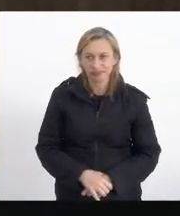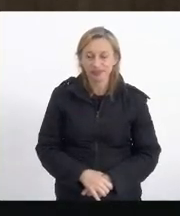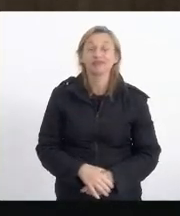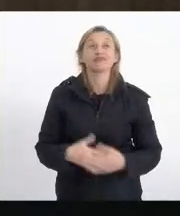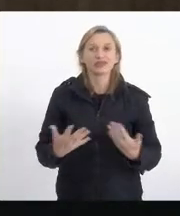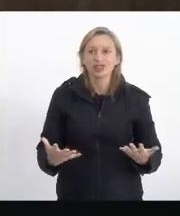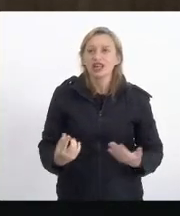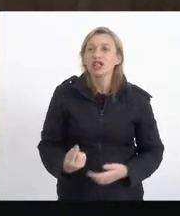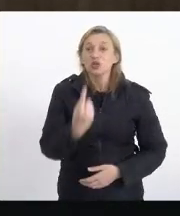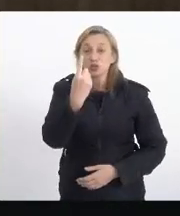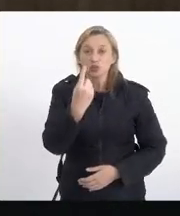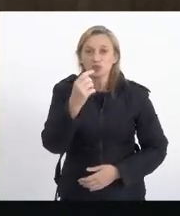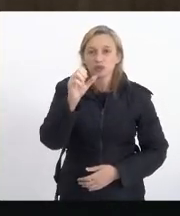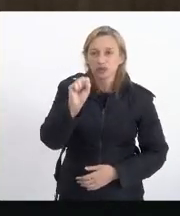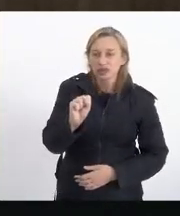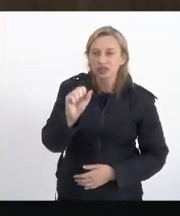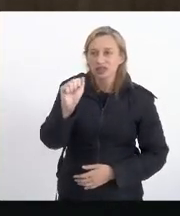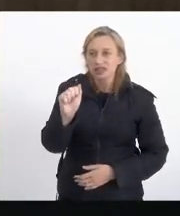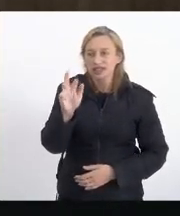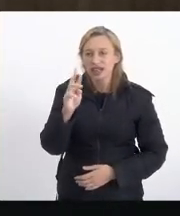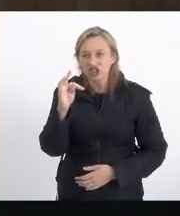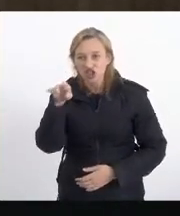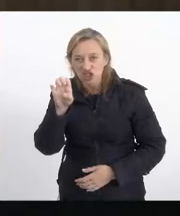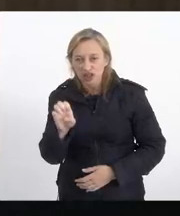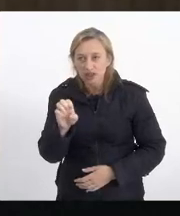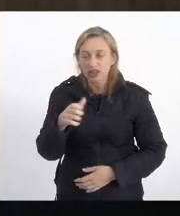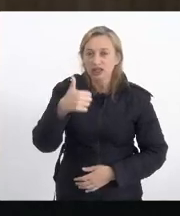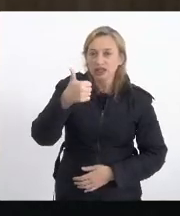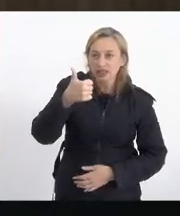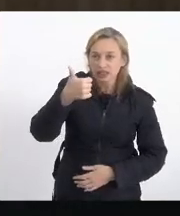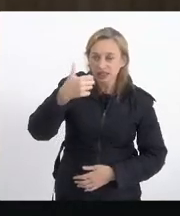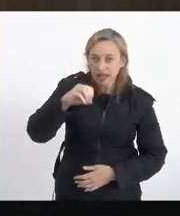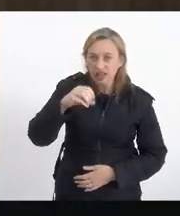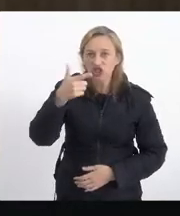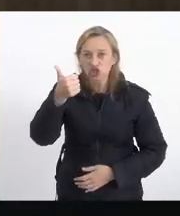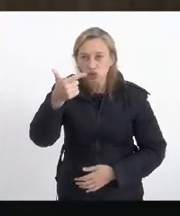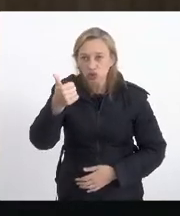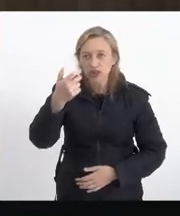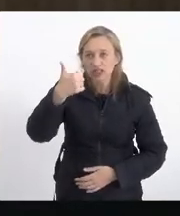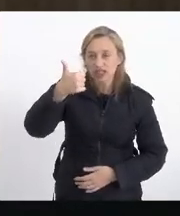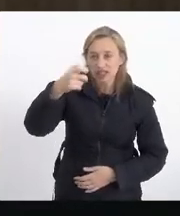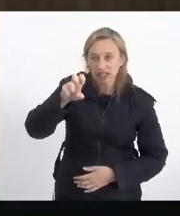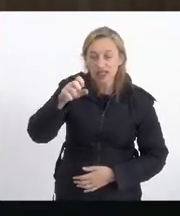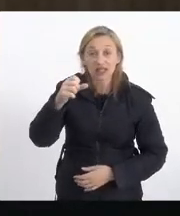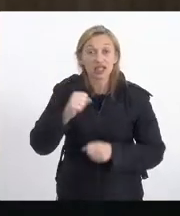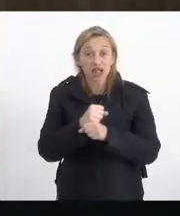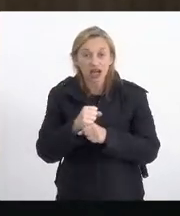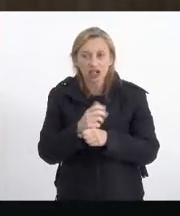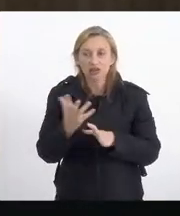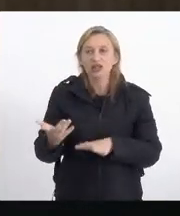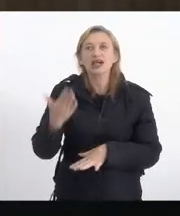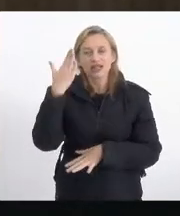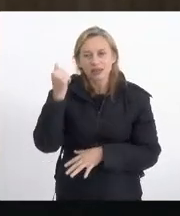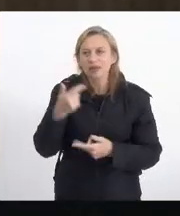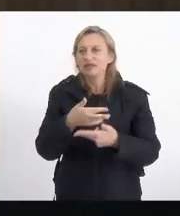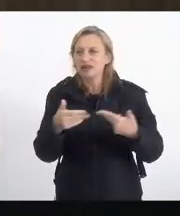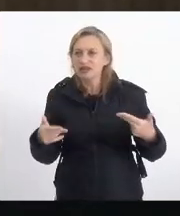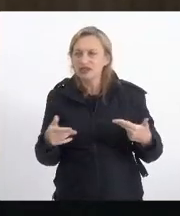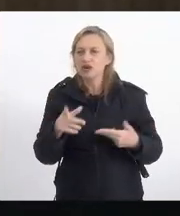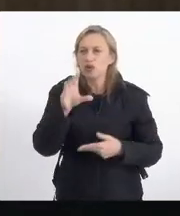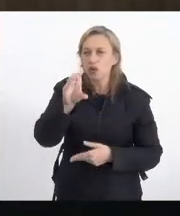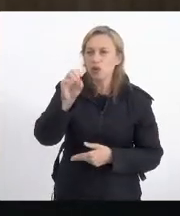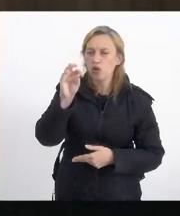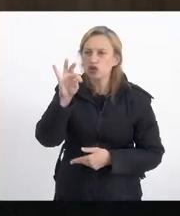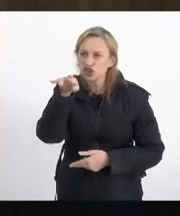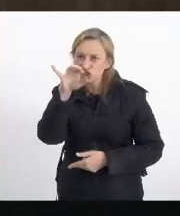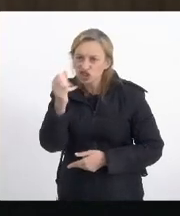Ora, se um sargento ele fez 10, 12, 15 anos, e nós sabemos também que muitas das vezes, quando ele é cotista, ele vai